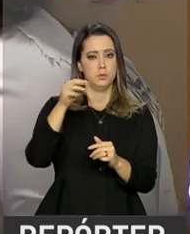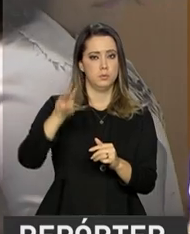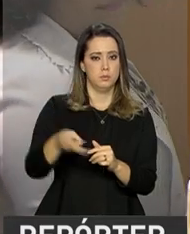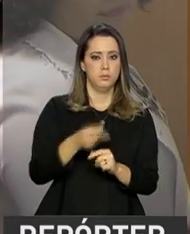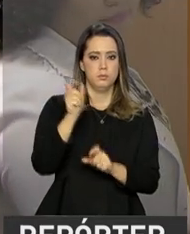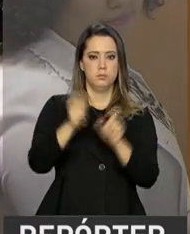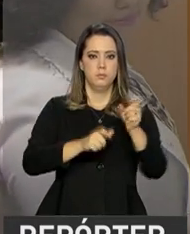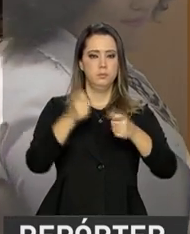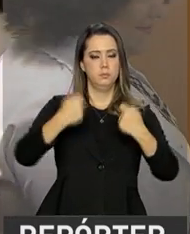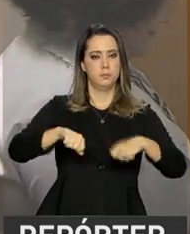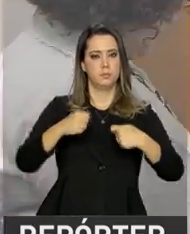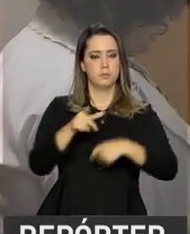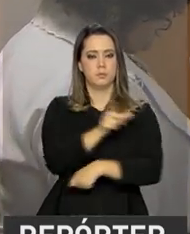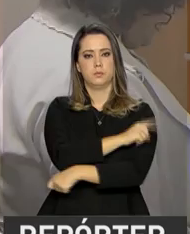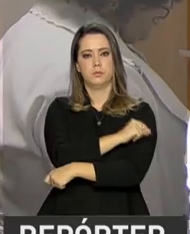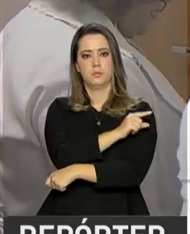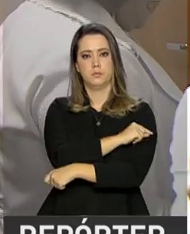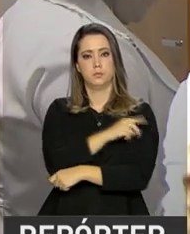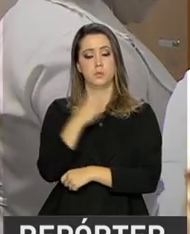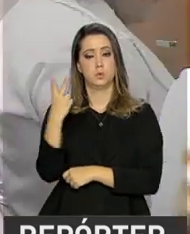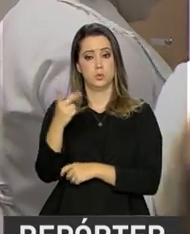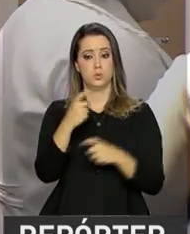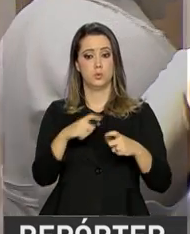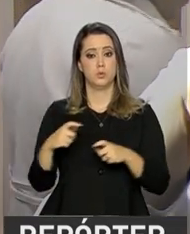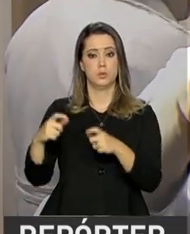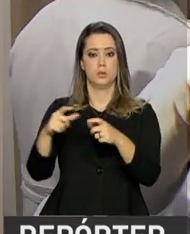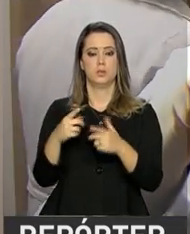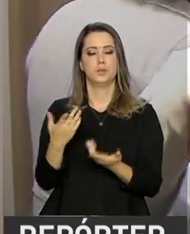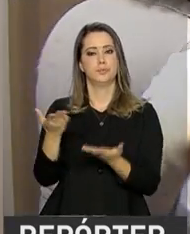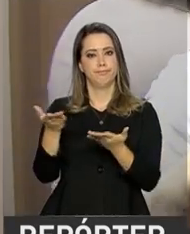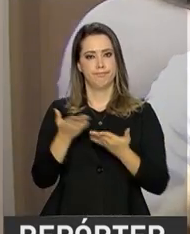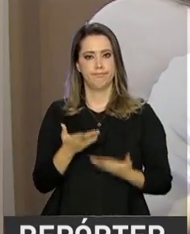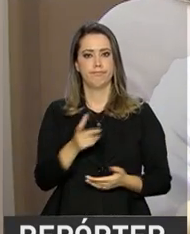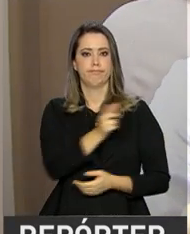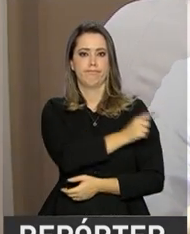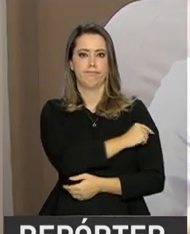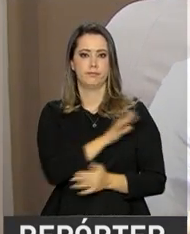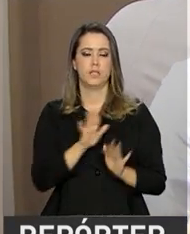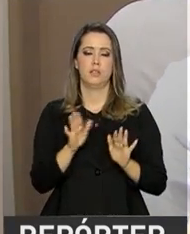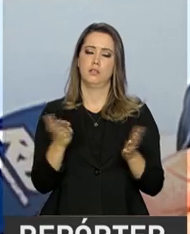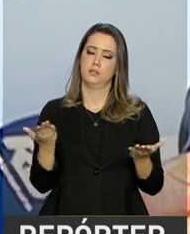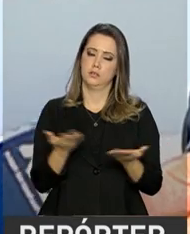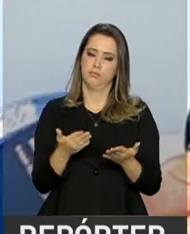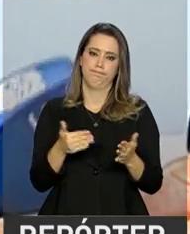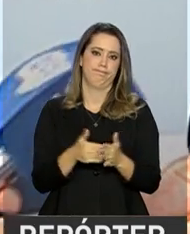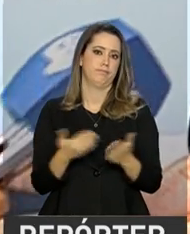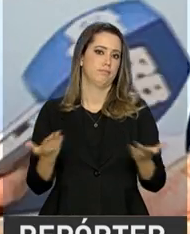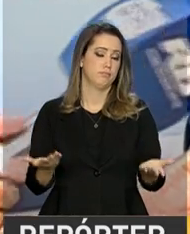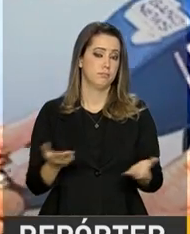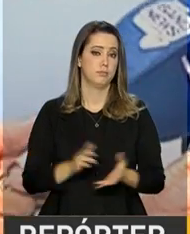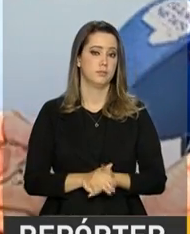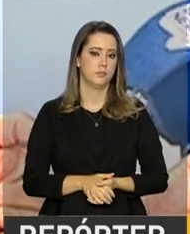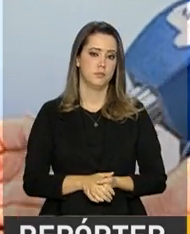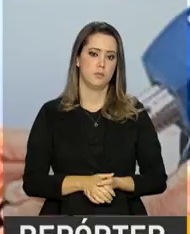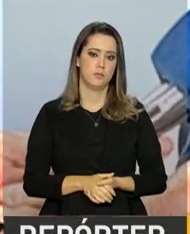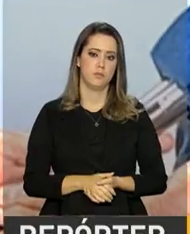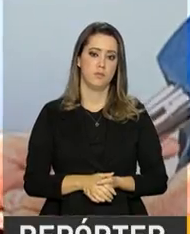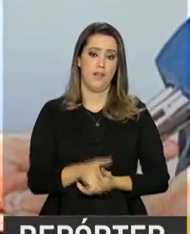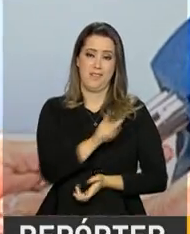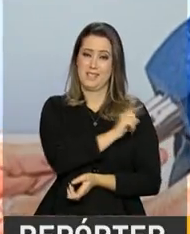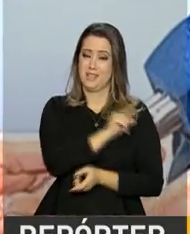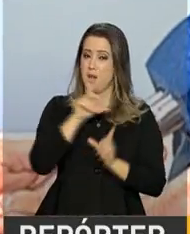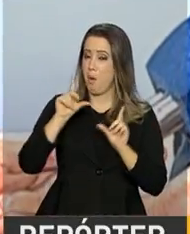que devem ser vacinadas nos dois estados receberam a vacina até o momento a cobertura vacinal está muito